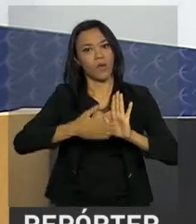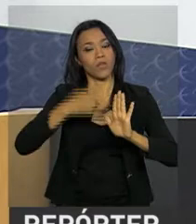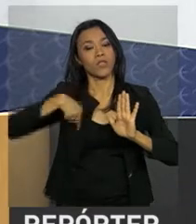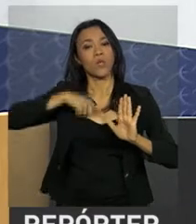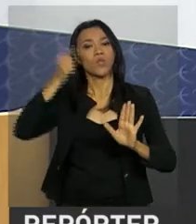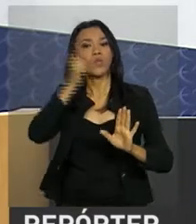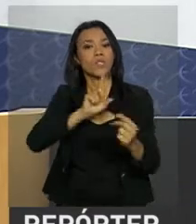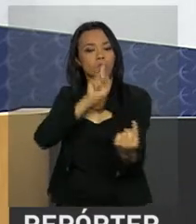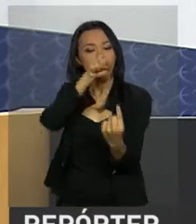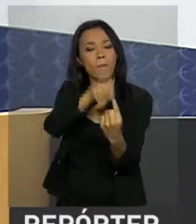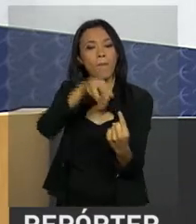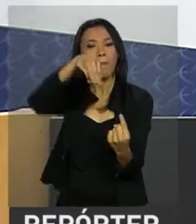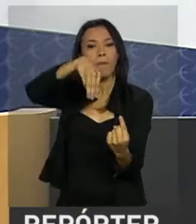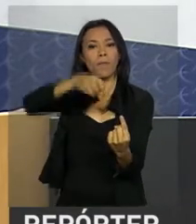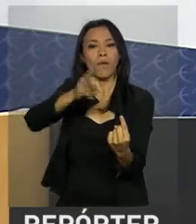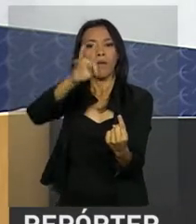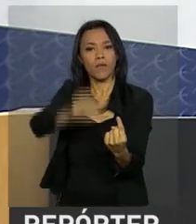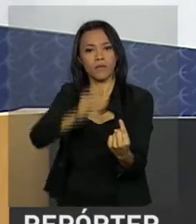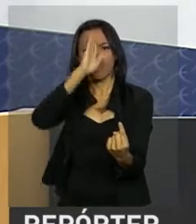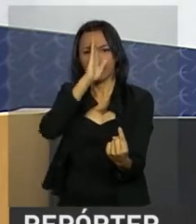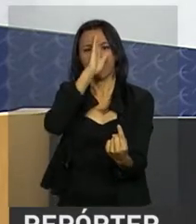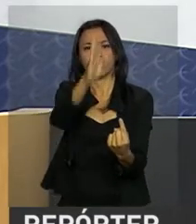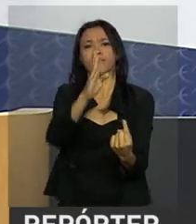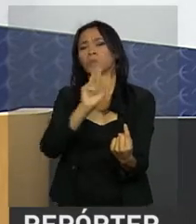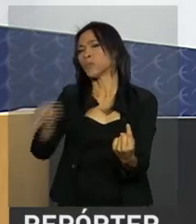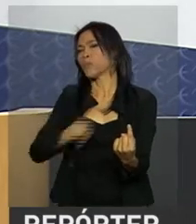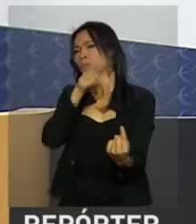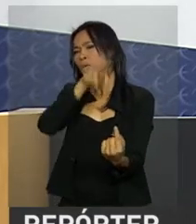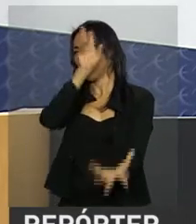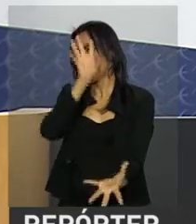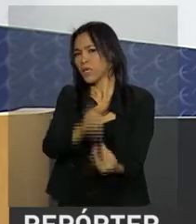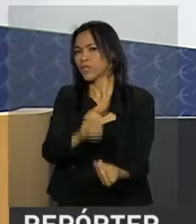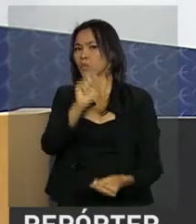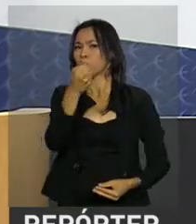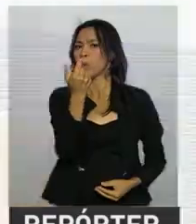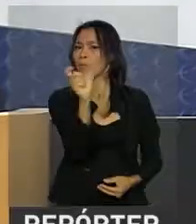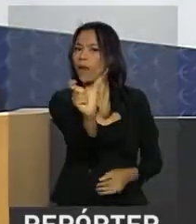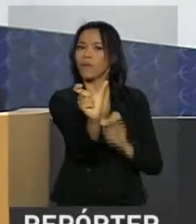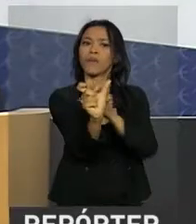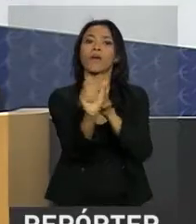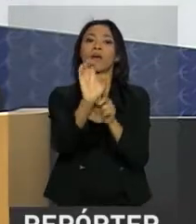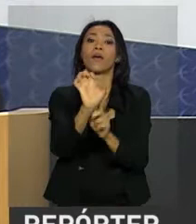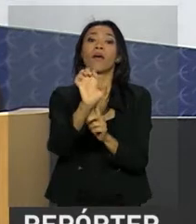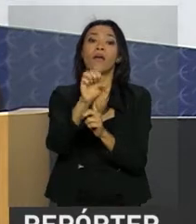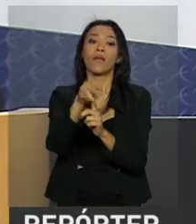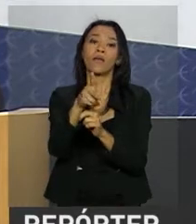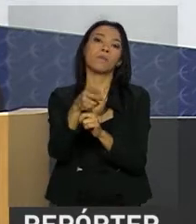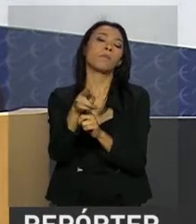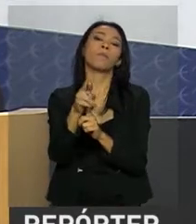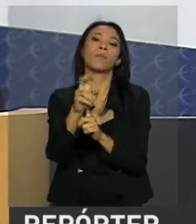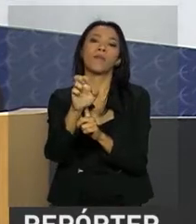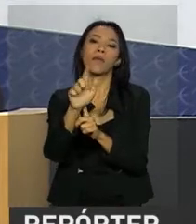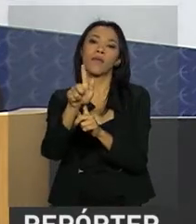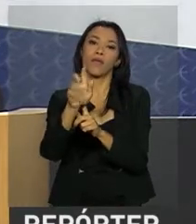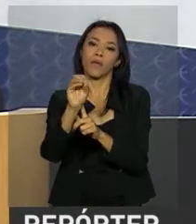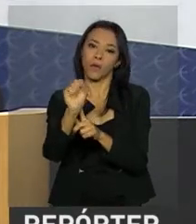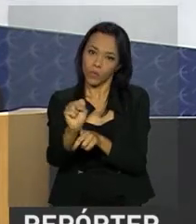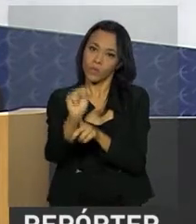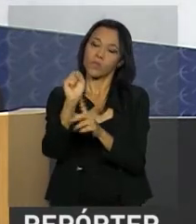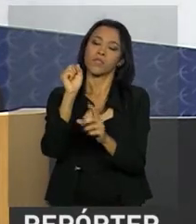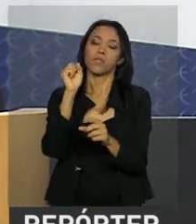meta fundamental, que se resume, na verdade, a uma palavra: emprego. Mas para criar empregos, para